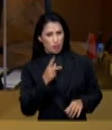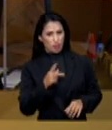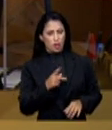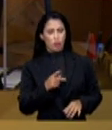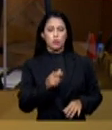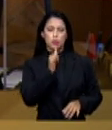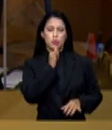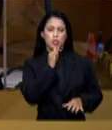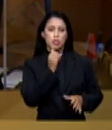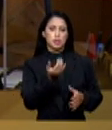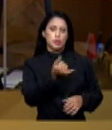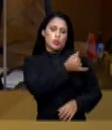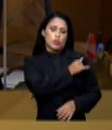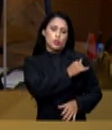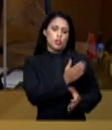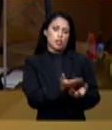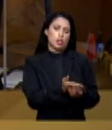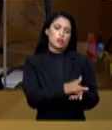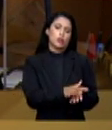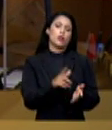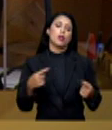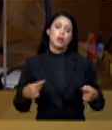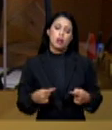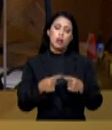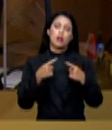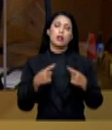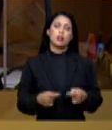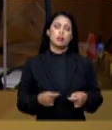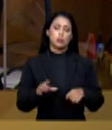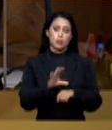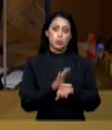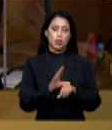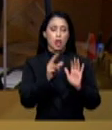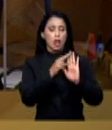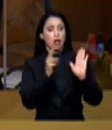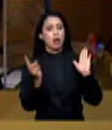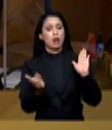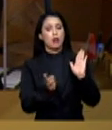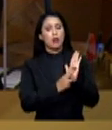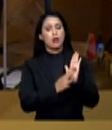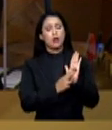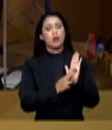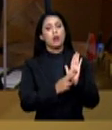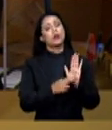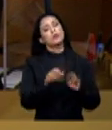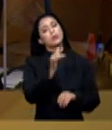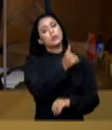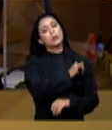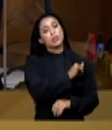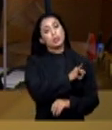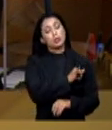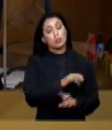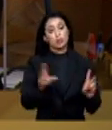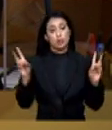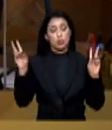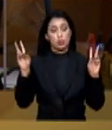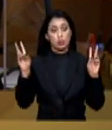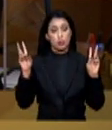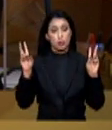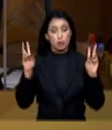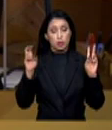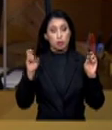daquele presidente do Rio de Janeiro em que declaramos Constitucional a norma do Rio de Janeiro sobre